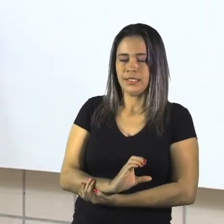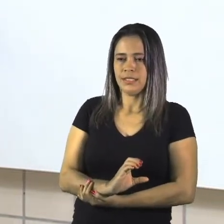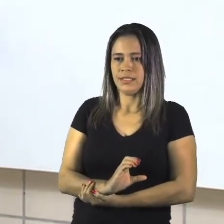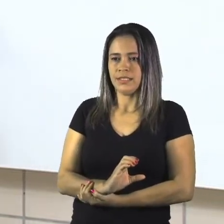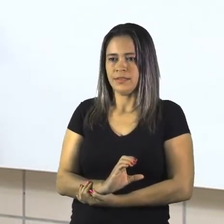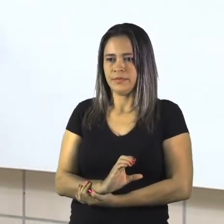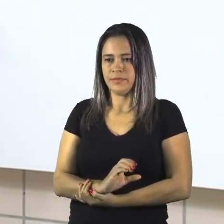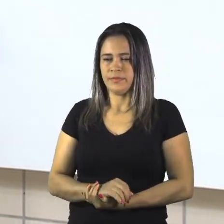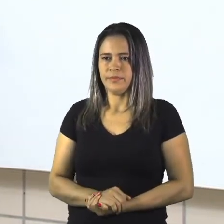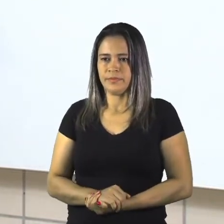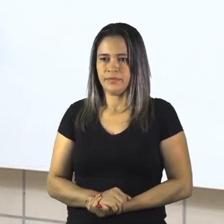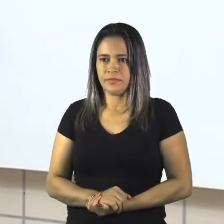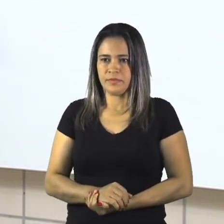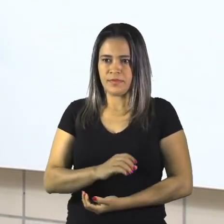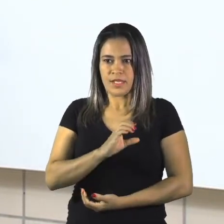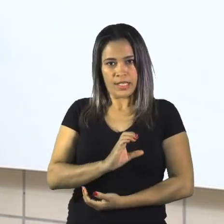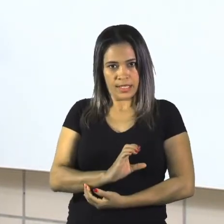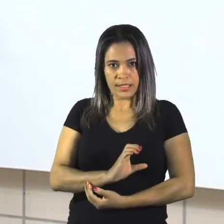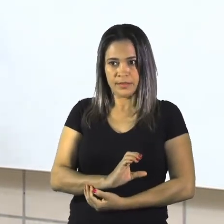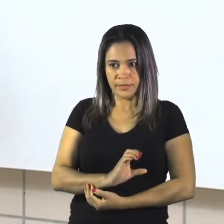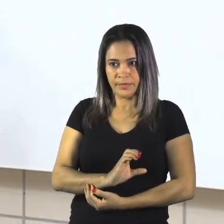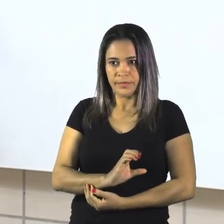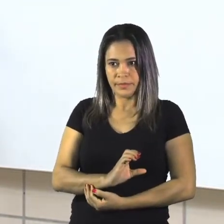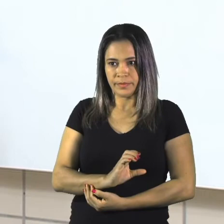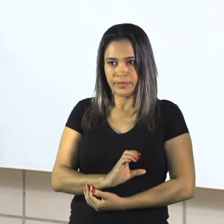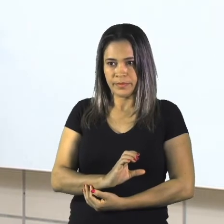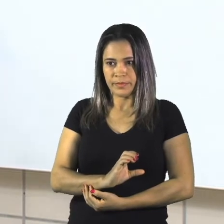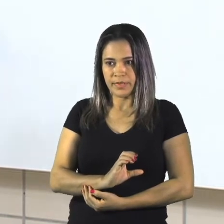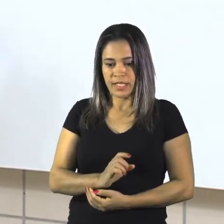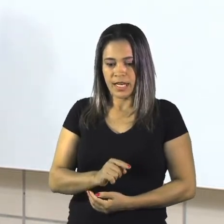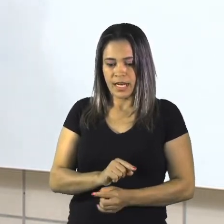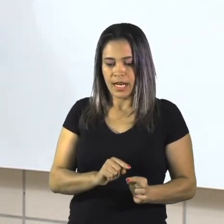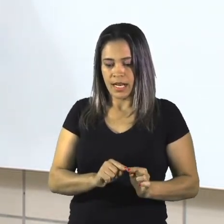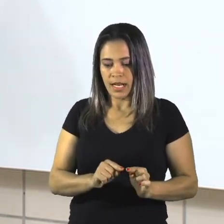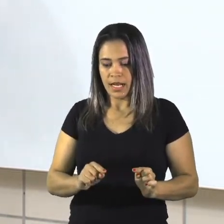C, né? Coluna C e ele está na linha